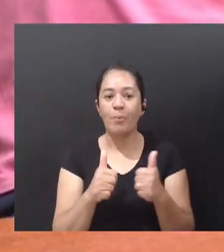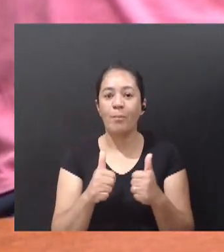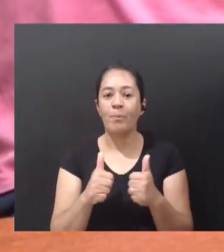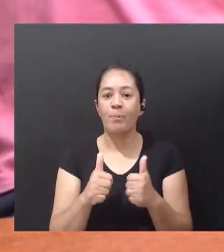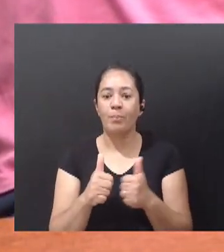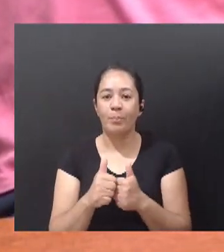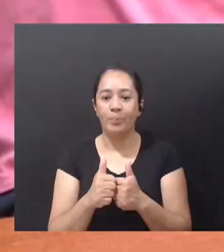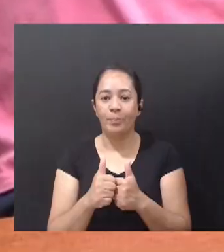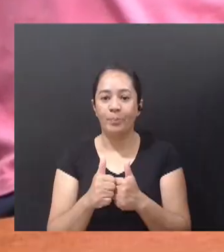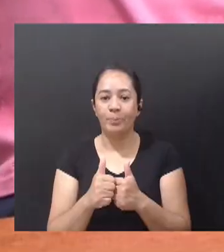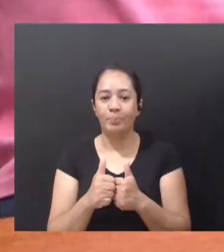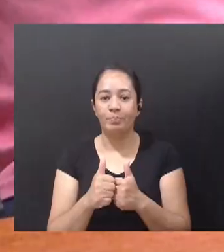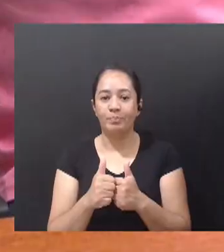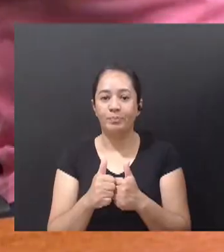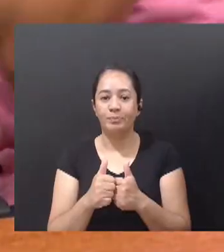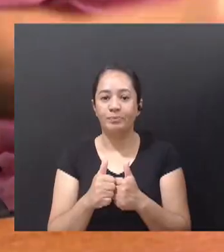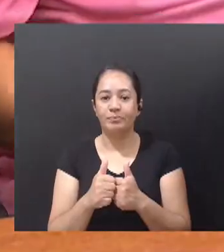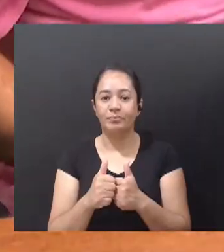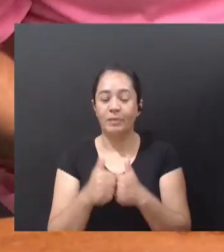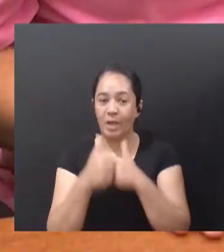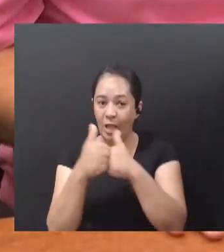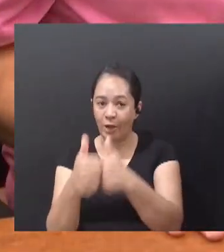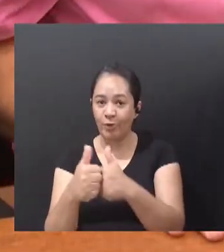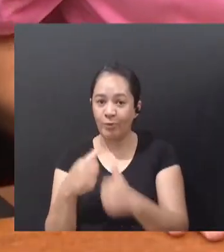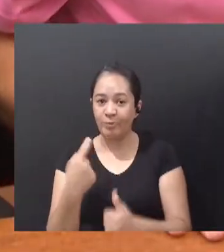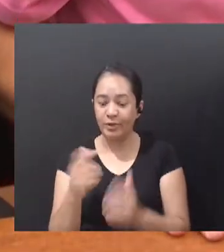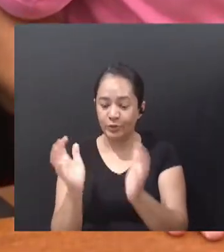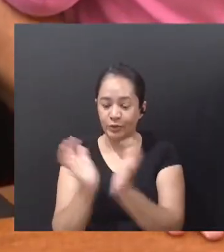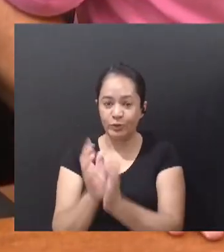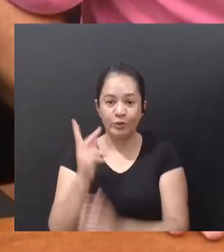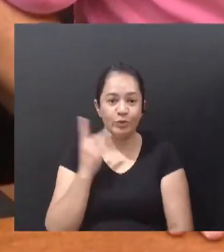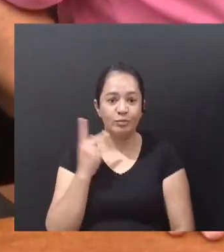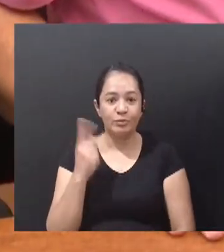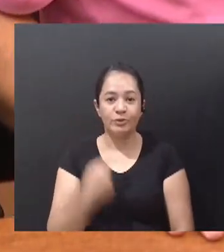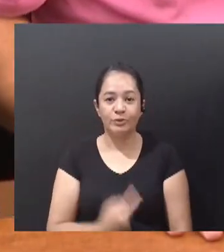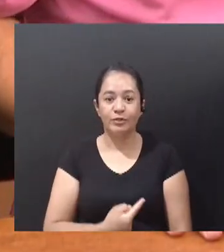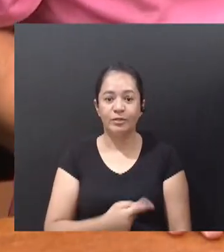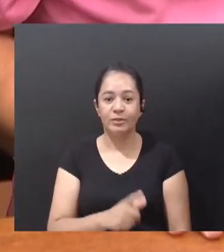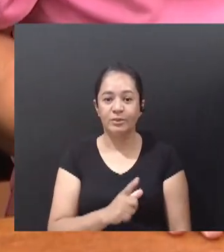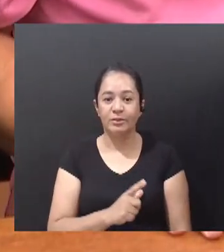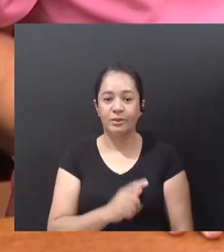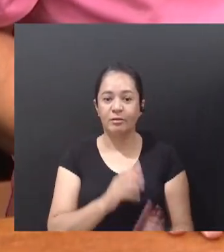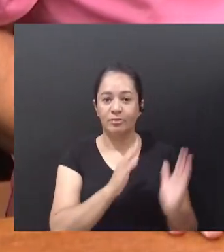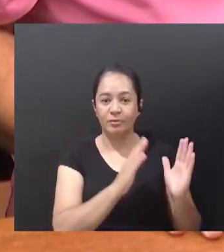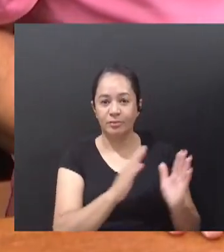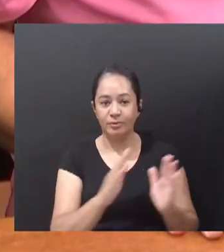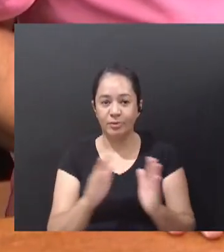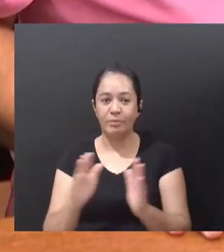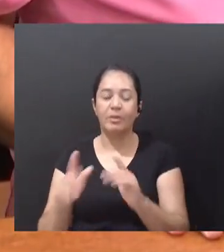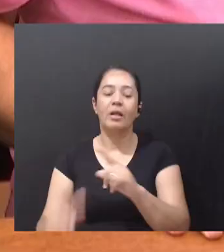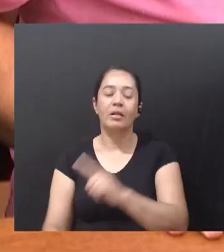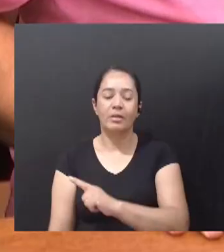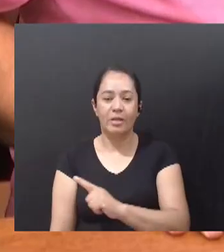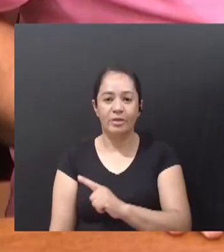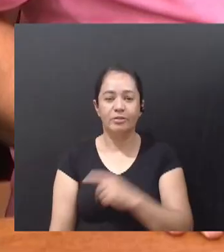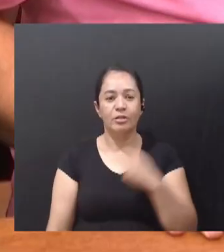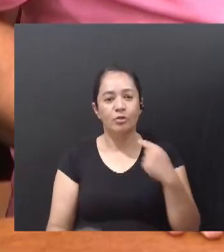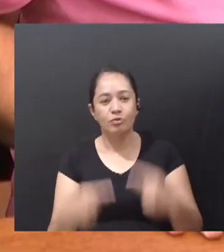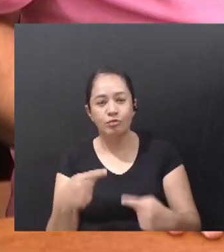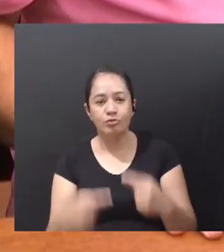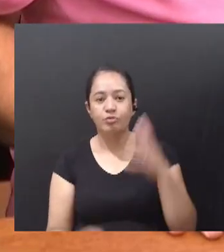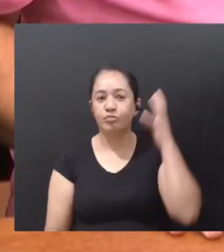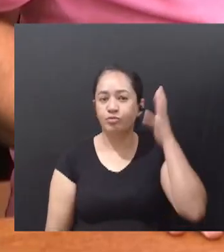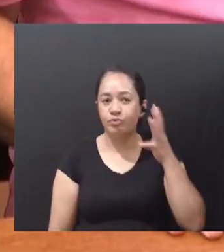E acompanhe a nossa frente, a gente tem aí uma programação, né, de debates, de encontros,